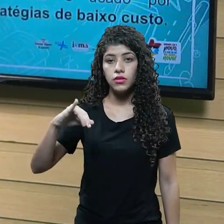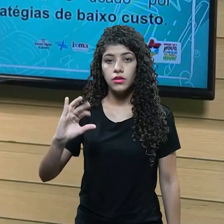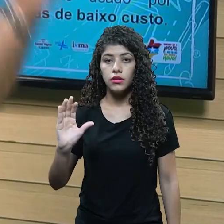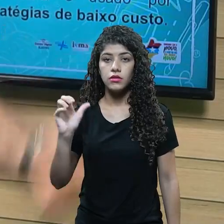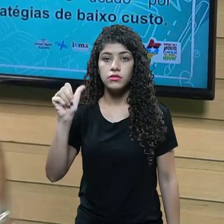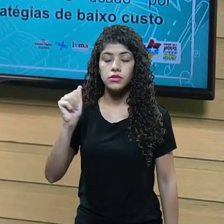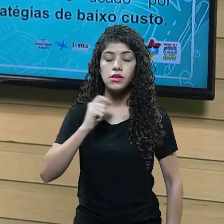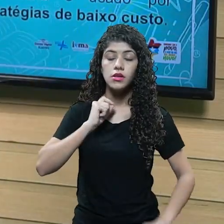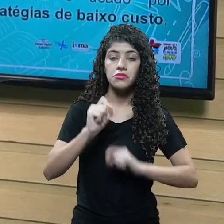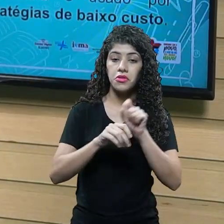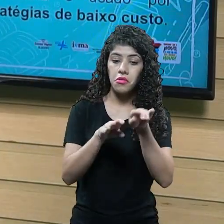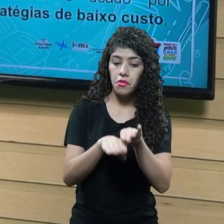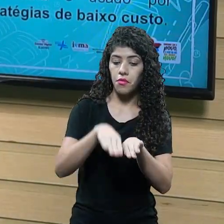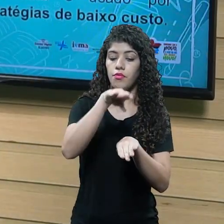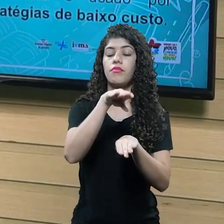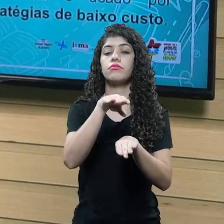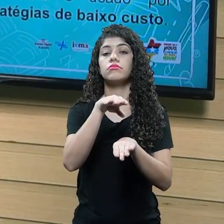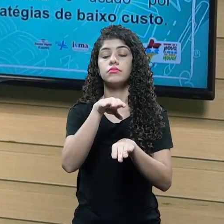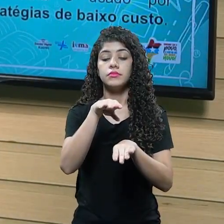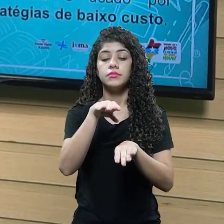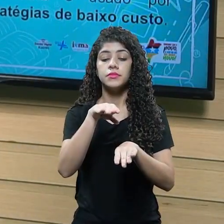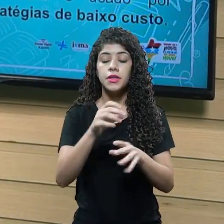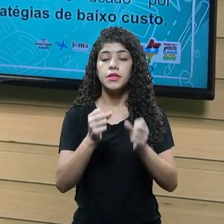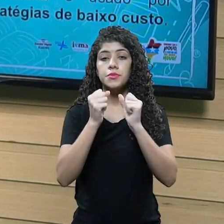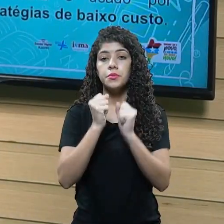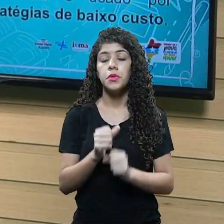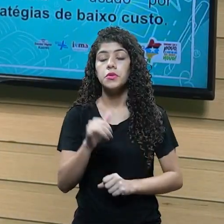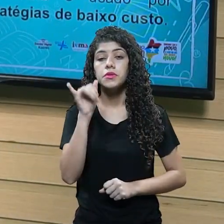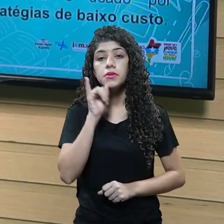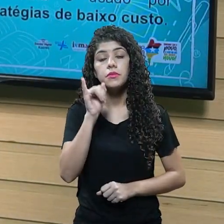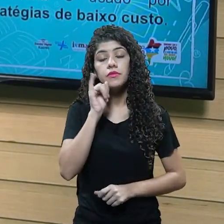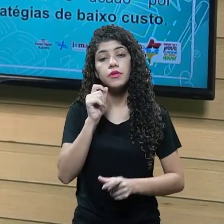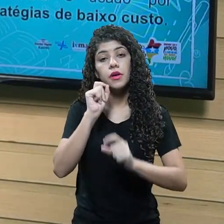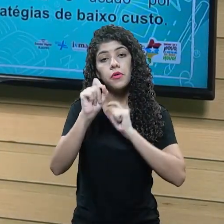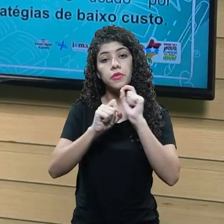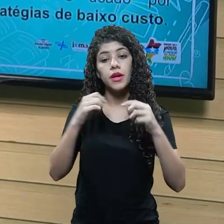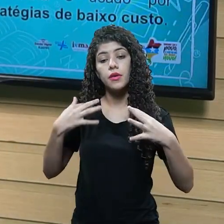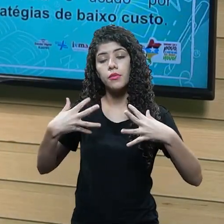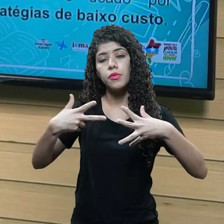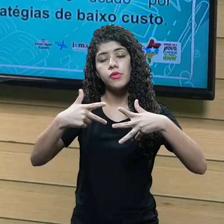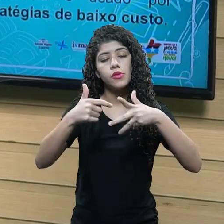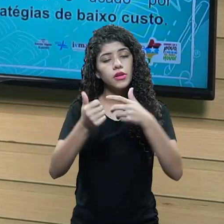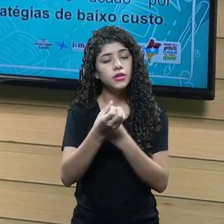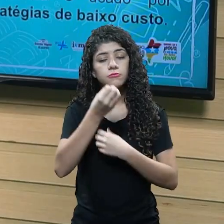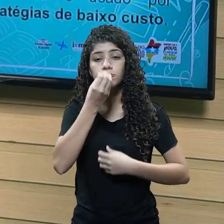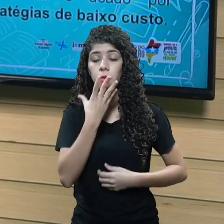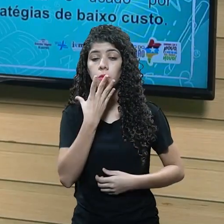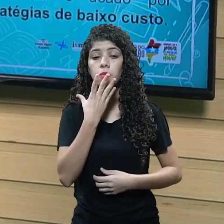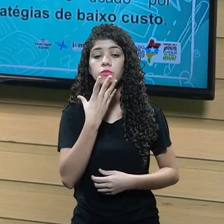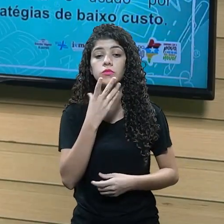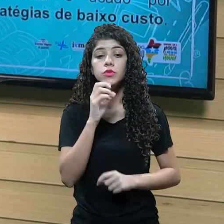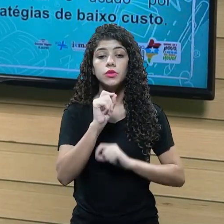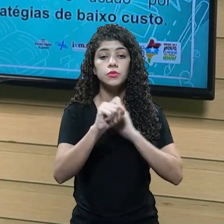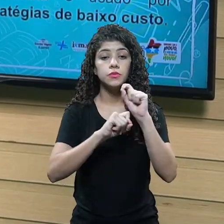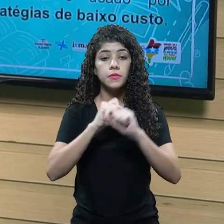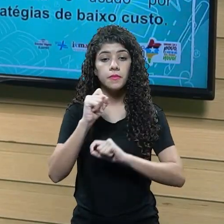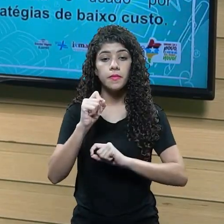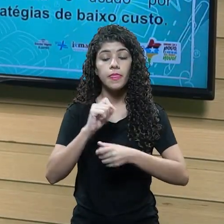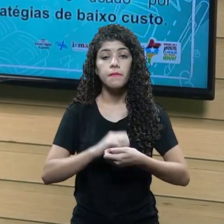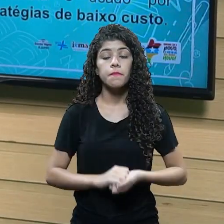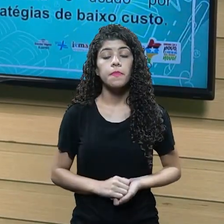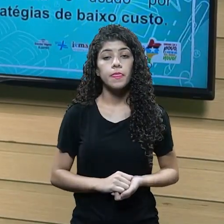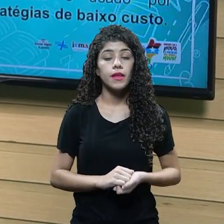concorrência e superá-la, tá? Nós podemos colocar um exemplo muito grande de concorrente, muito bom, que todos nós conhecemos, que são as empresas de fast